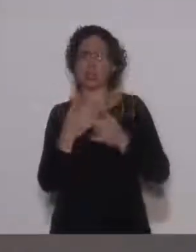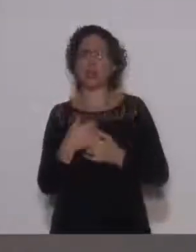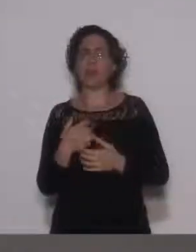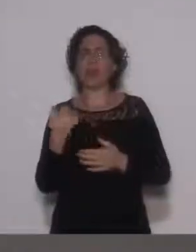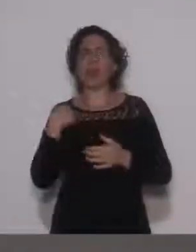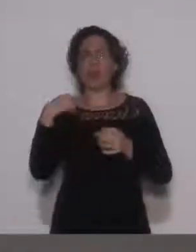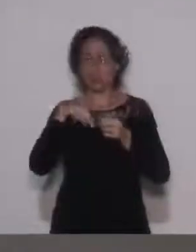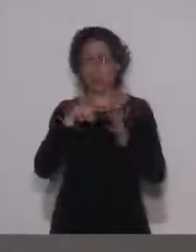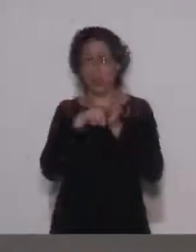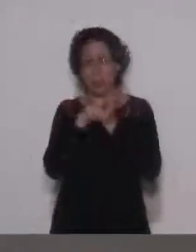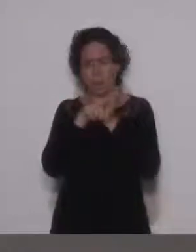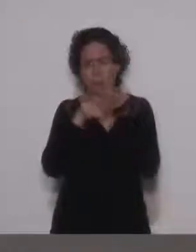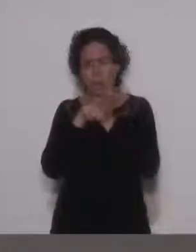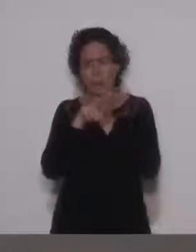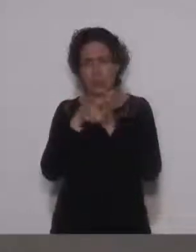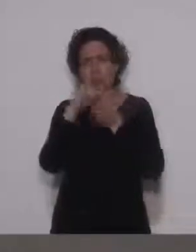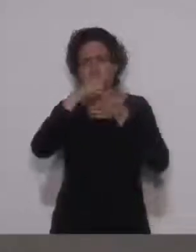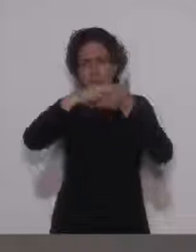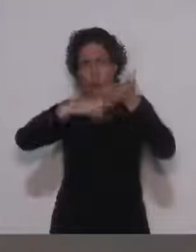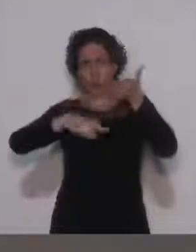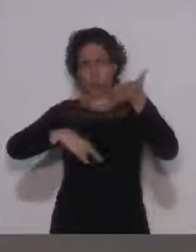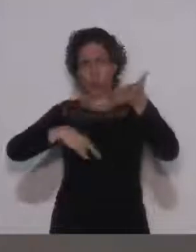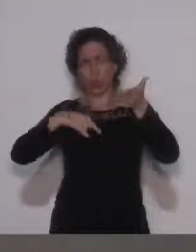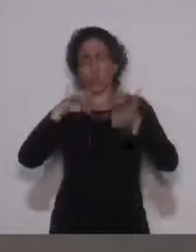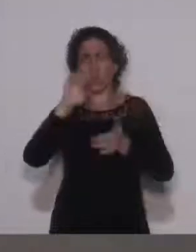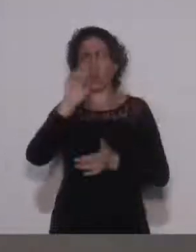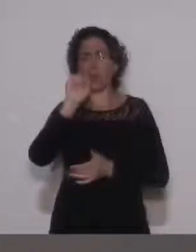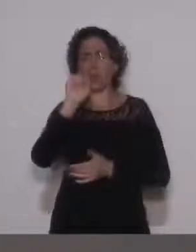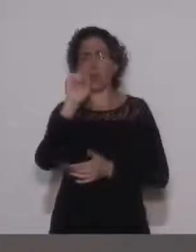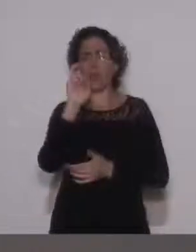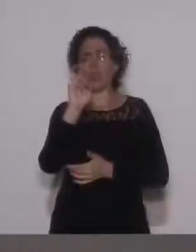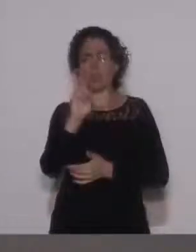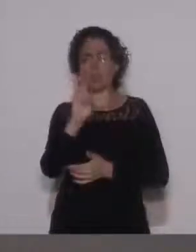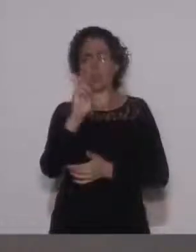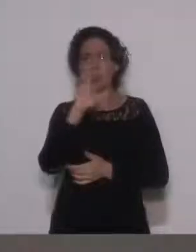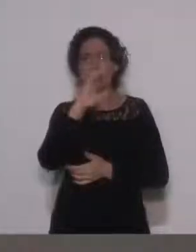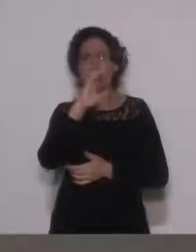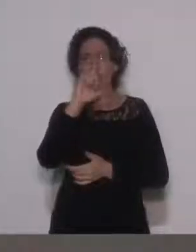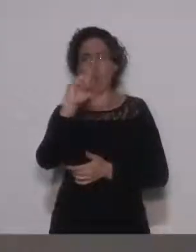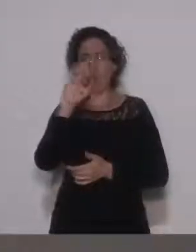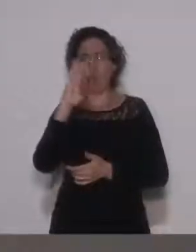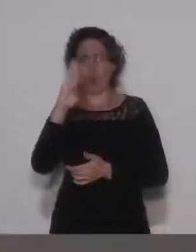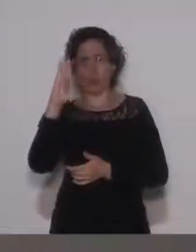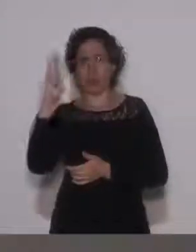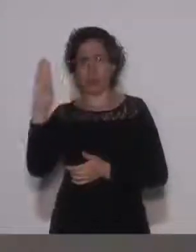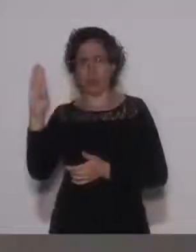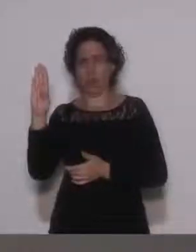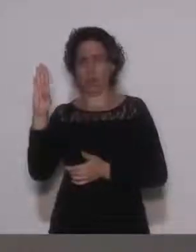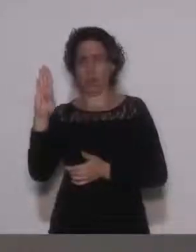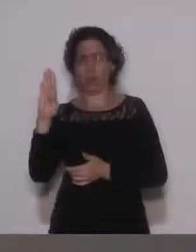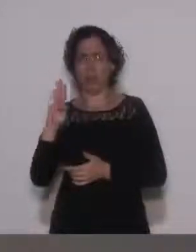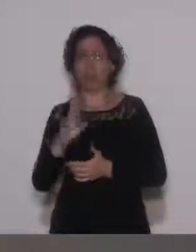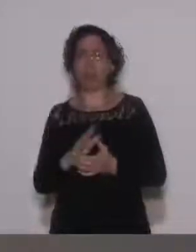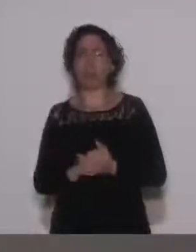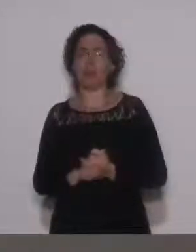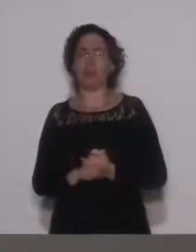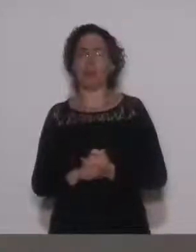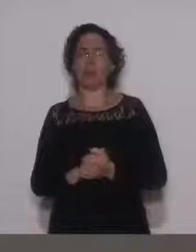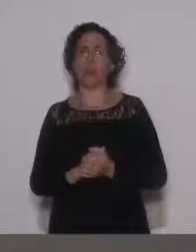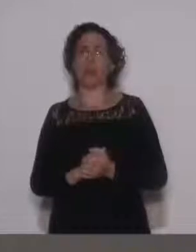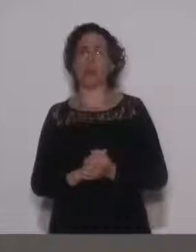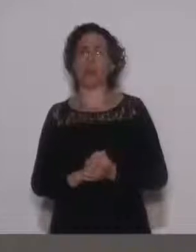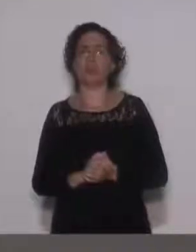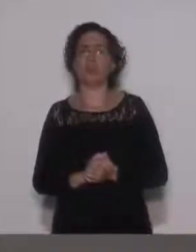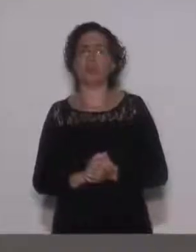uma pesquisa aqui de um documento 85 da CNBB, que é uma instituição, né, que está acima de